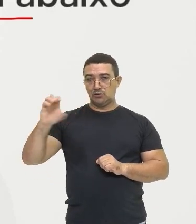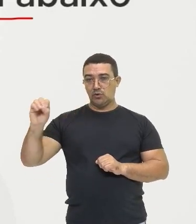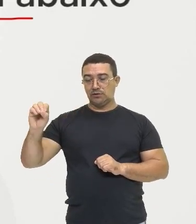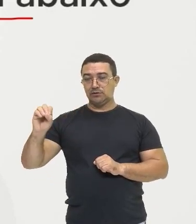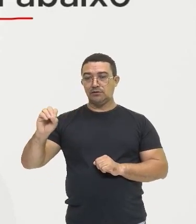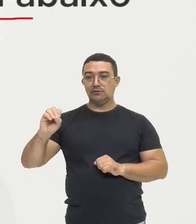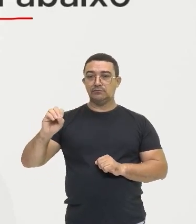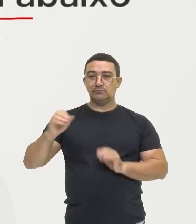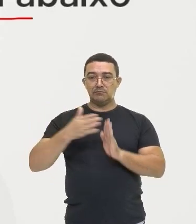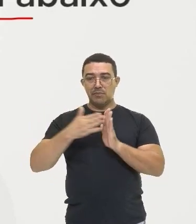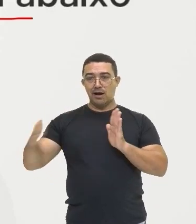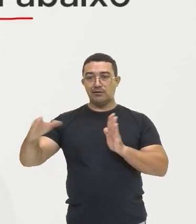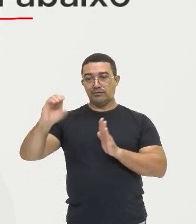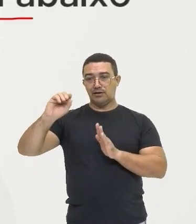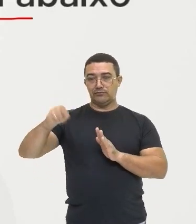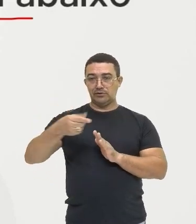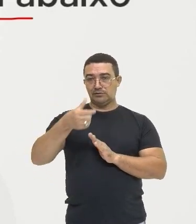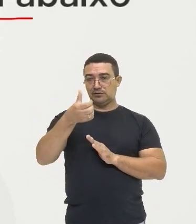0,550 e